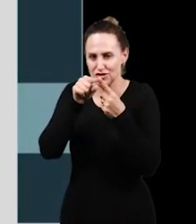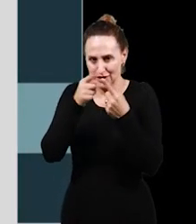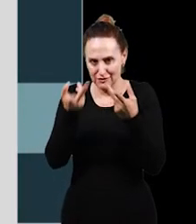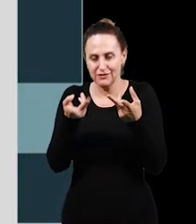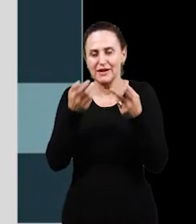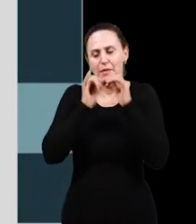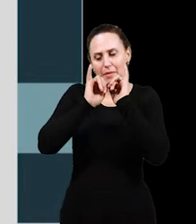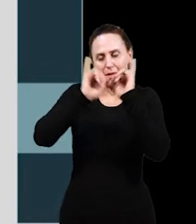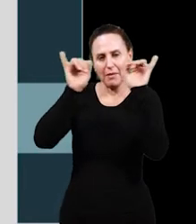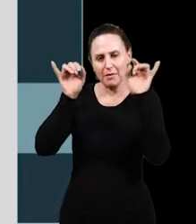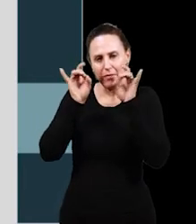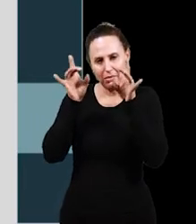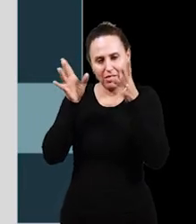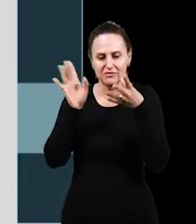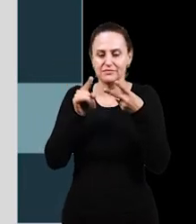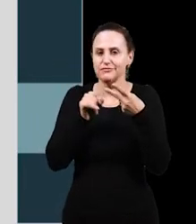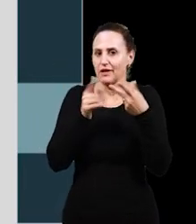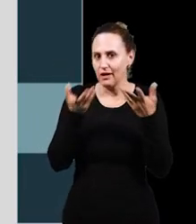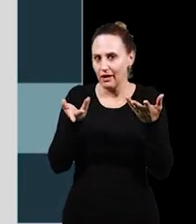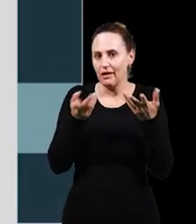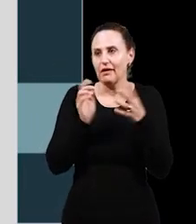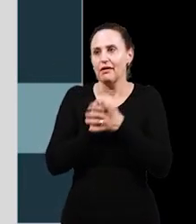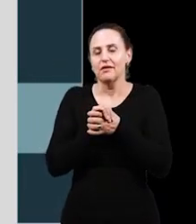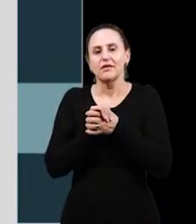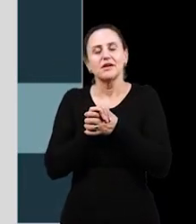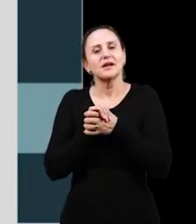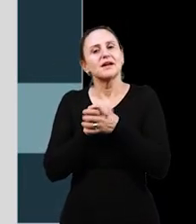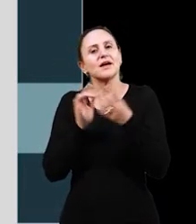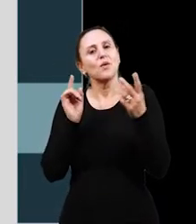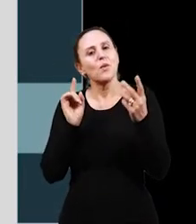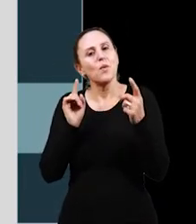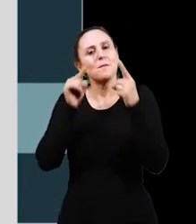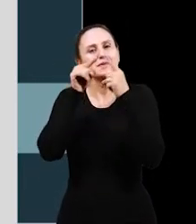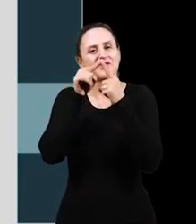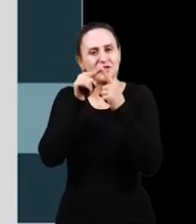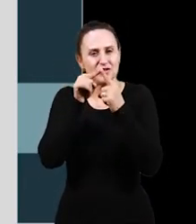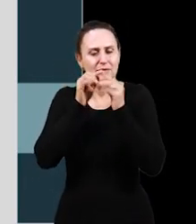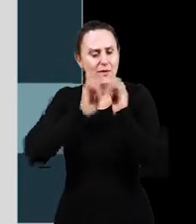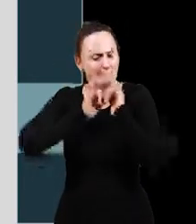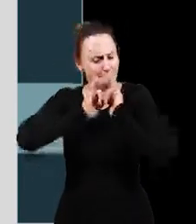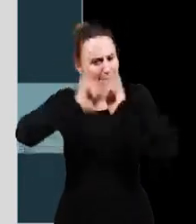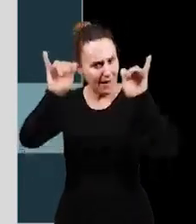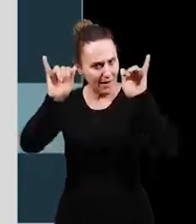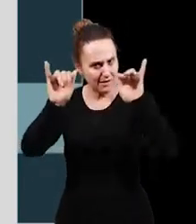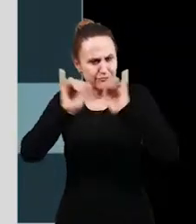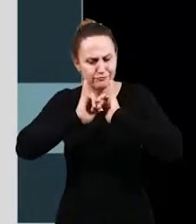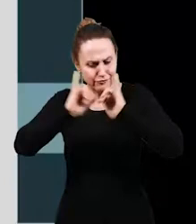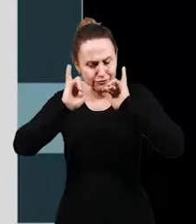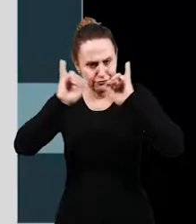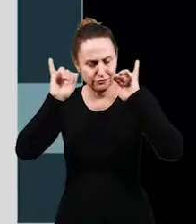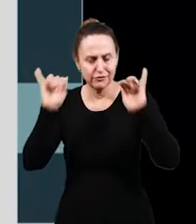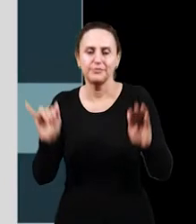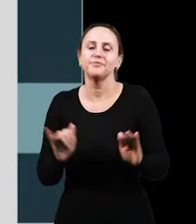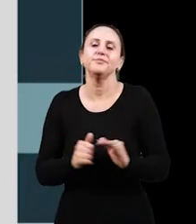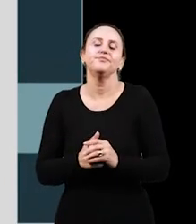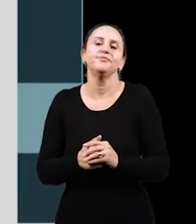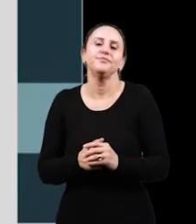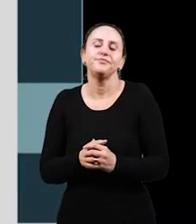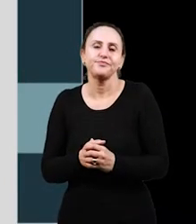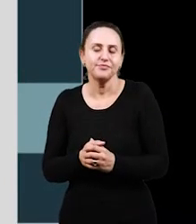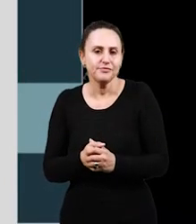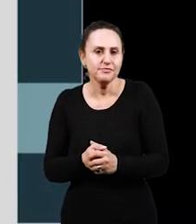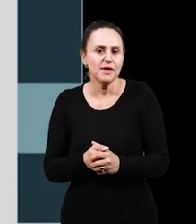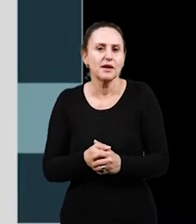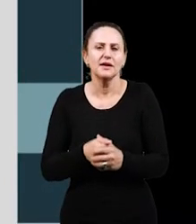jornal é na televisão né Qual que é o objetivo é disseminar a informação então é o que a gente chama de